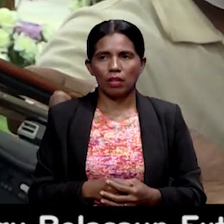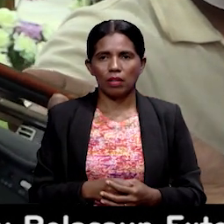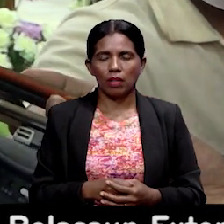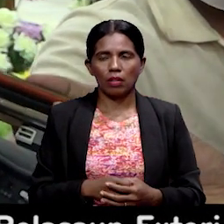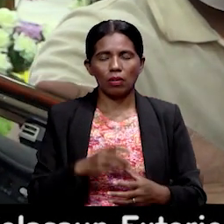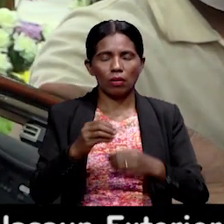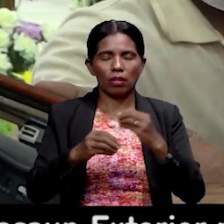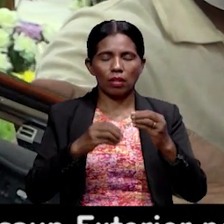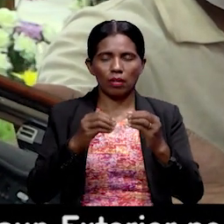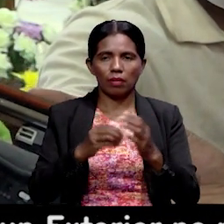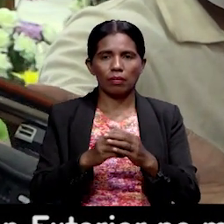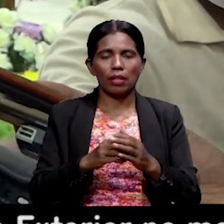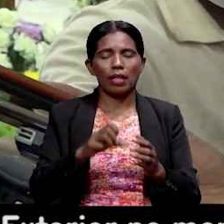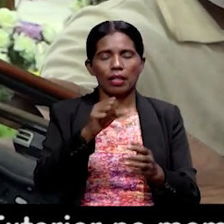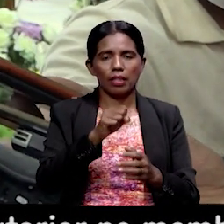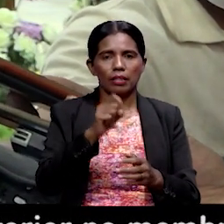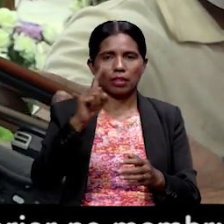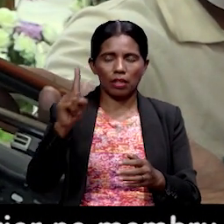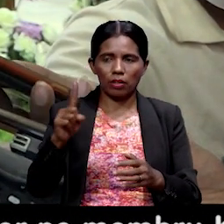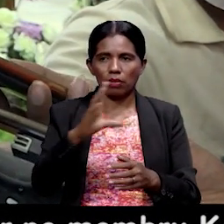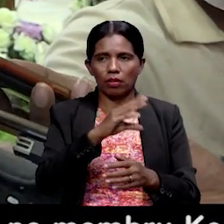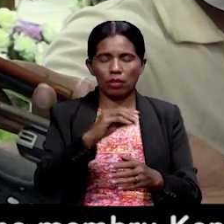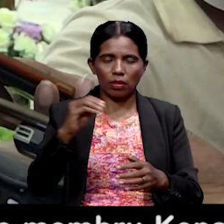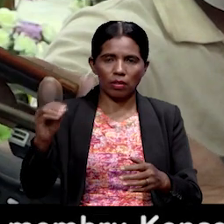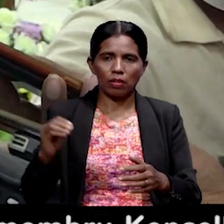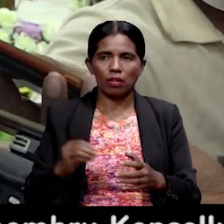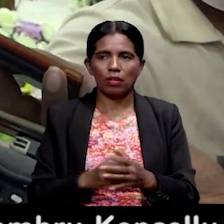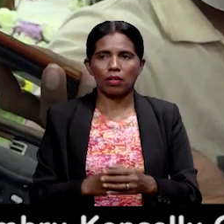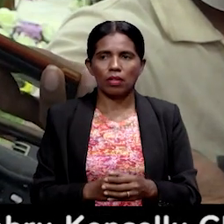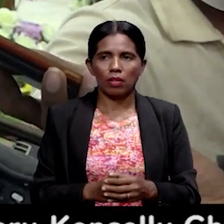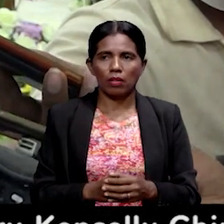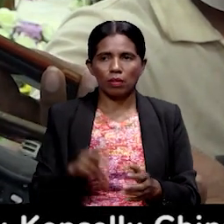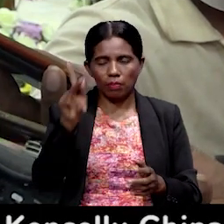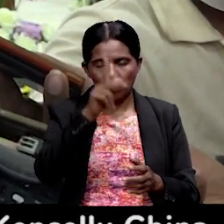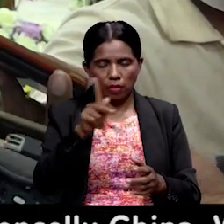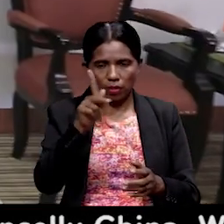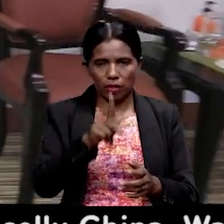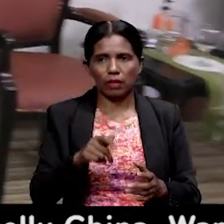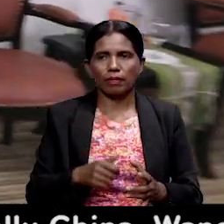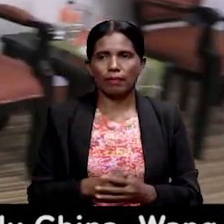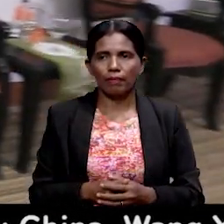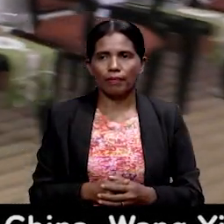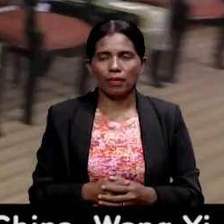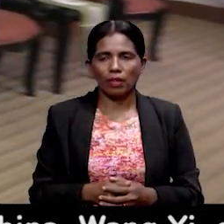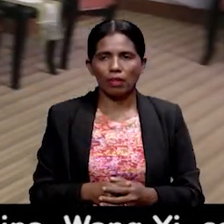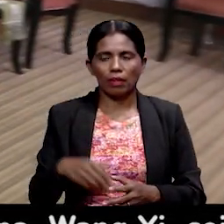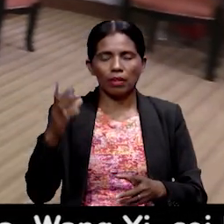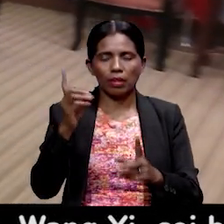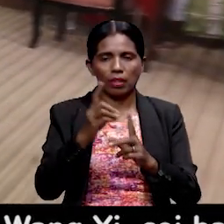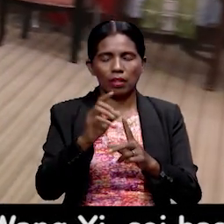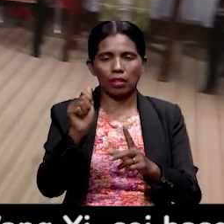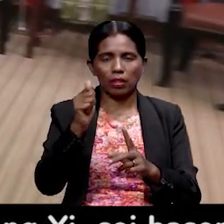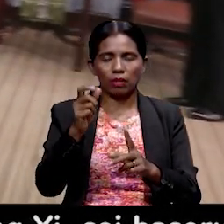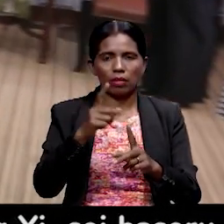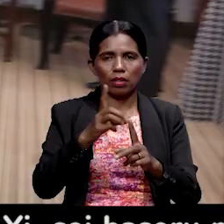licenciatura ia várias áreas pesquisa no investigação nian. Antes ne ia loron sanulo resing